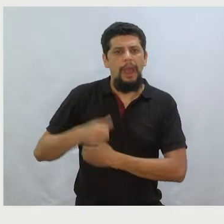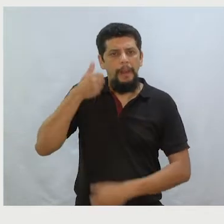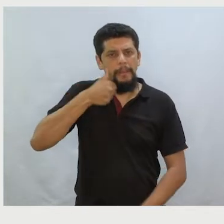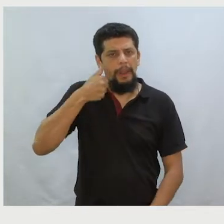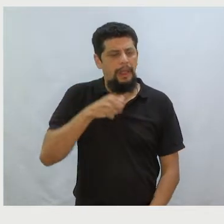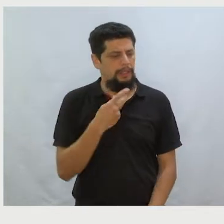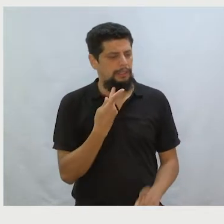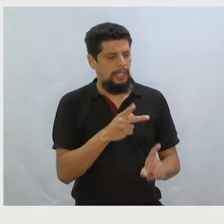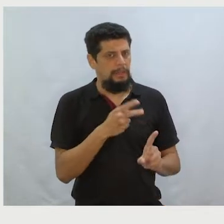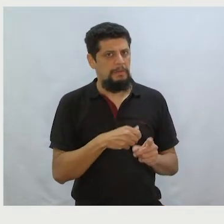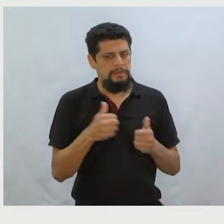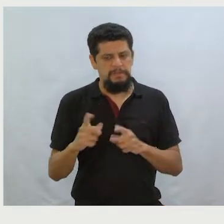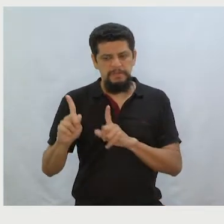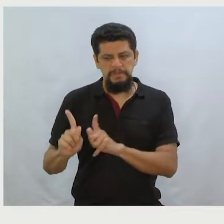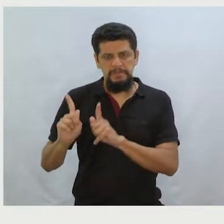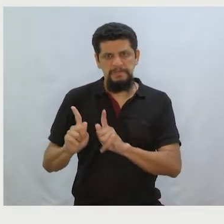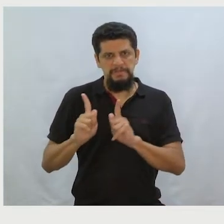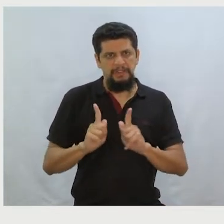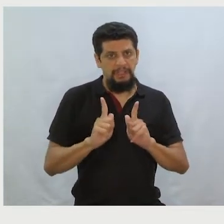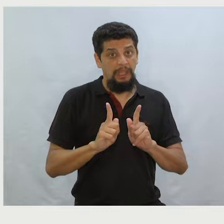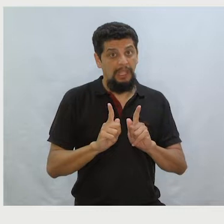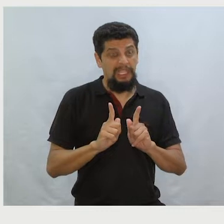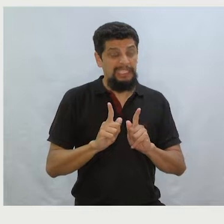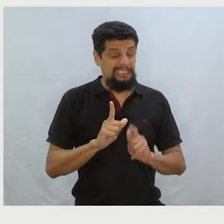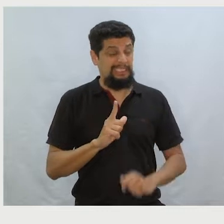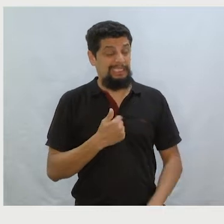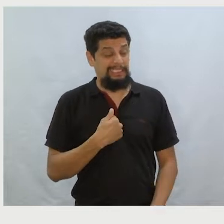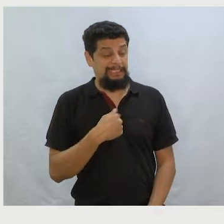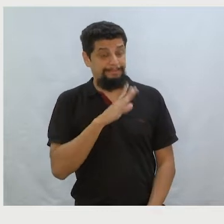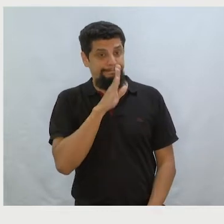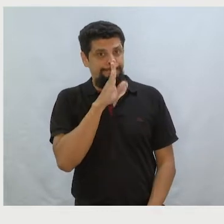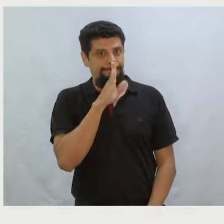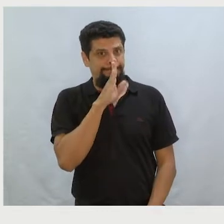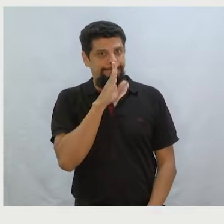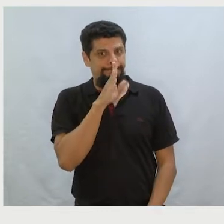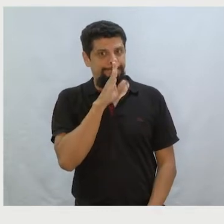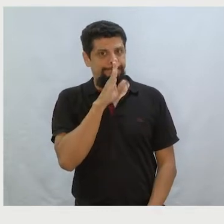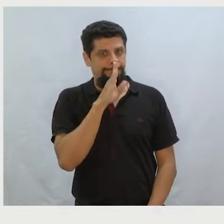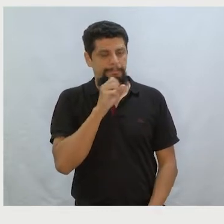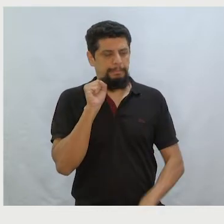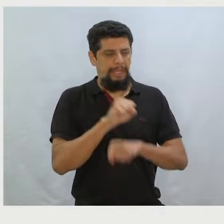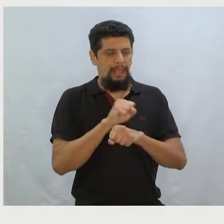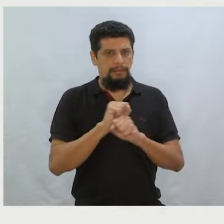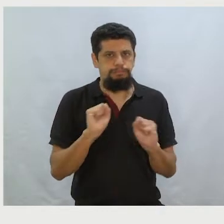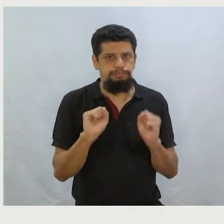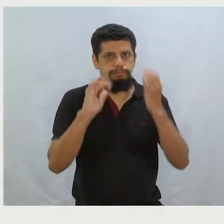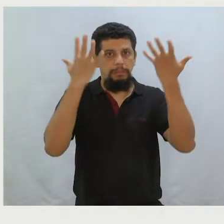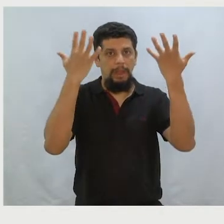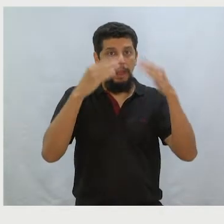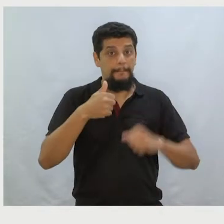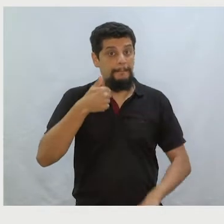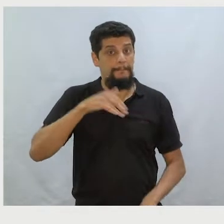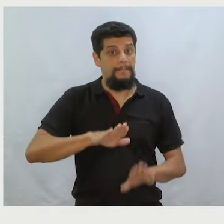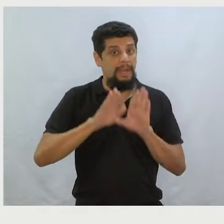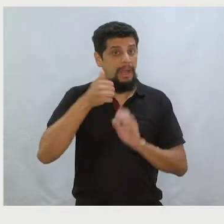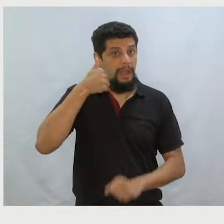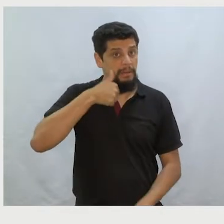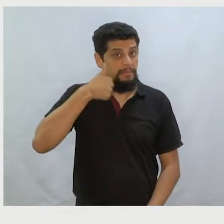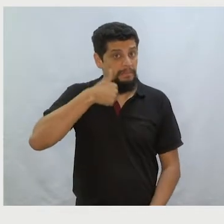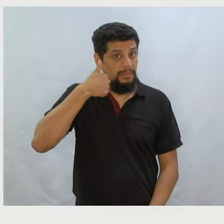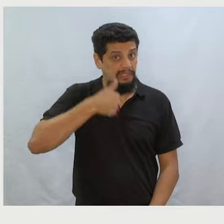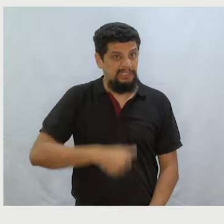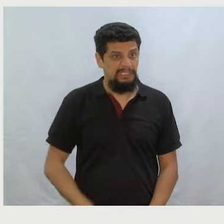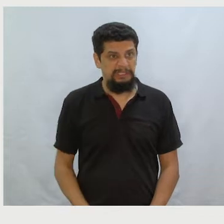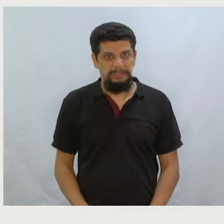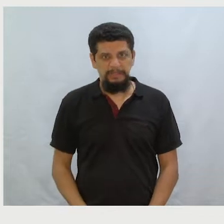e a mulher dele veio atrás eu tive até que parar com a minha comemoração mas a mulher do